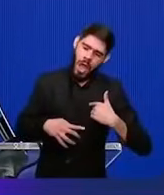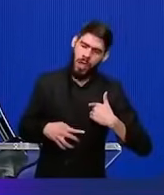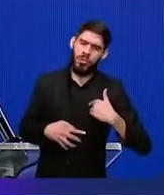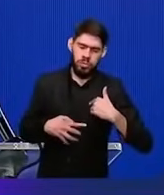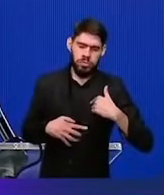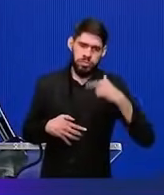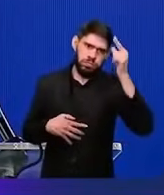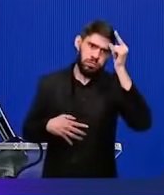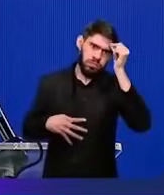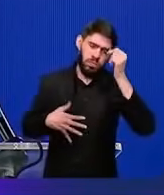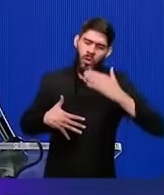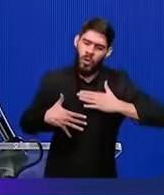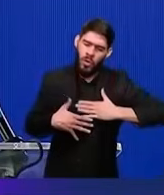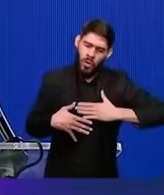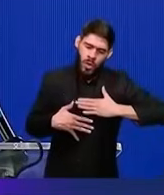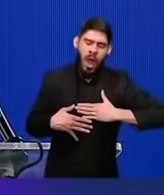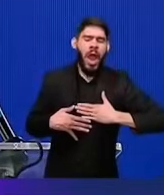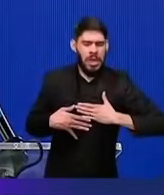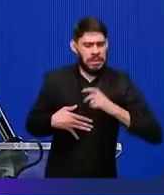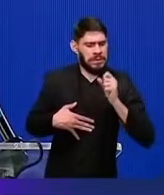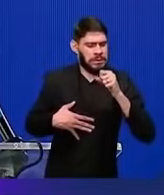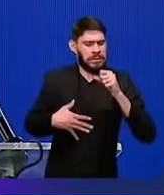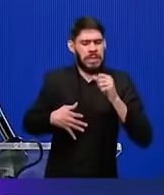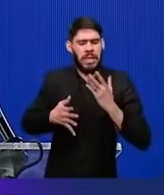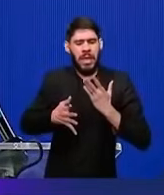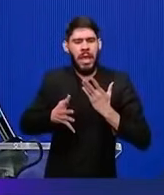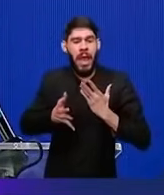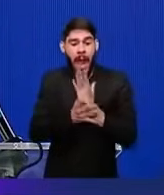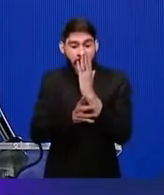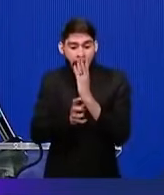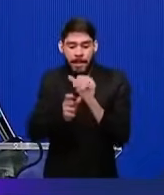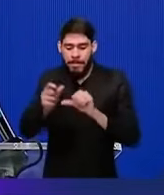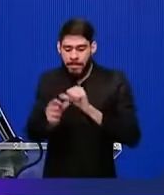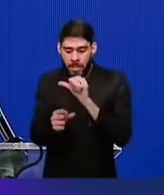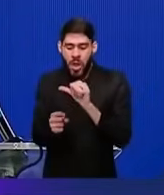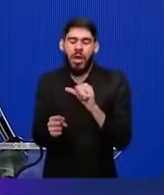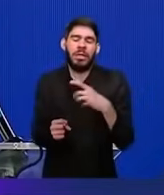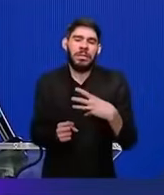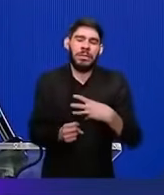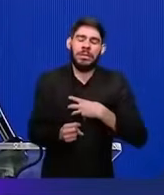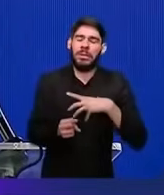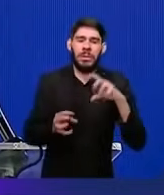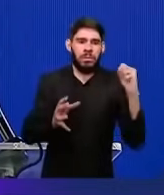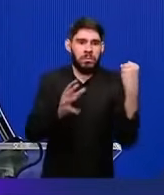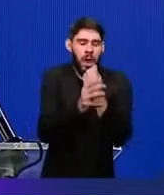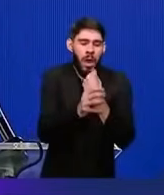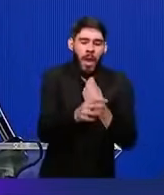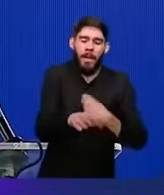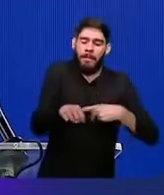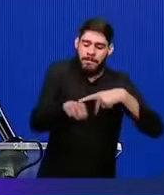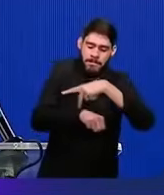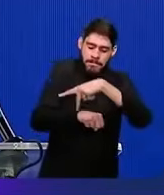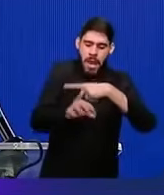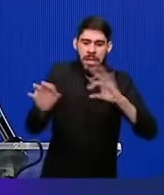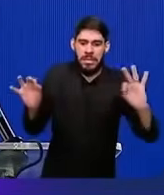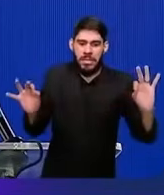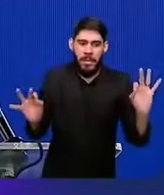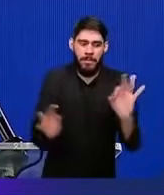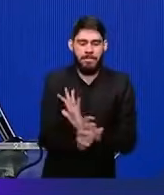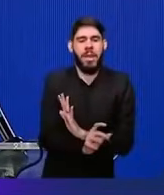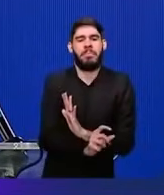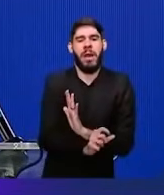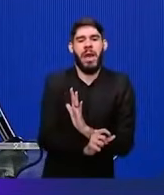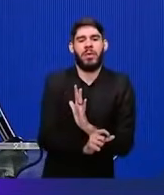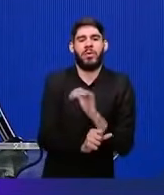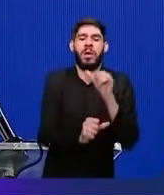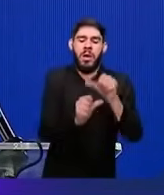tranquilo de que essa reforma ia ser aprovada. Estava muito seguro de que o país estava maduro para dar esse